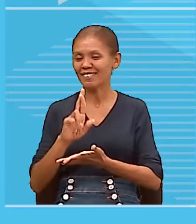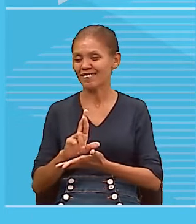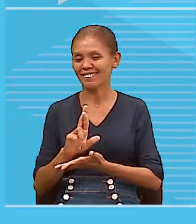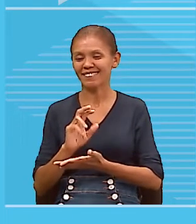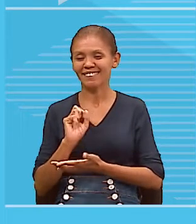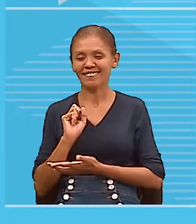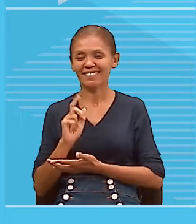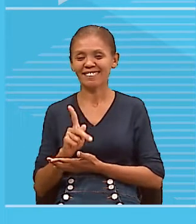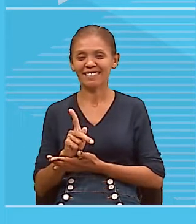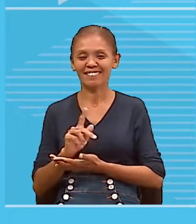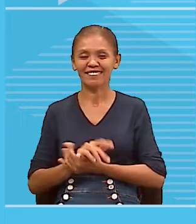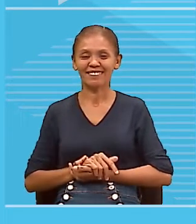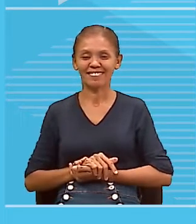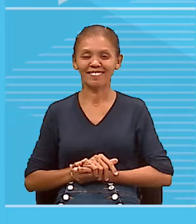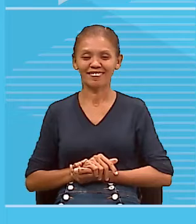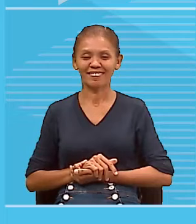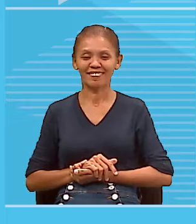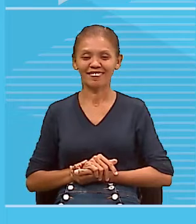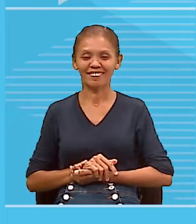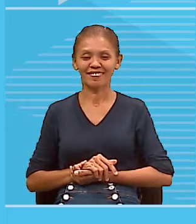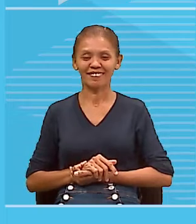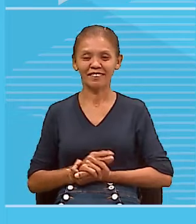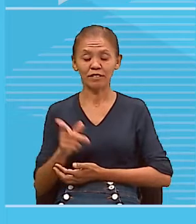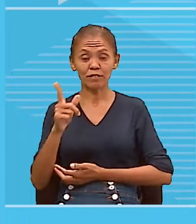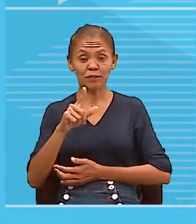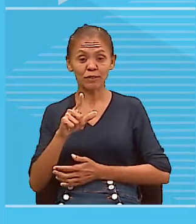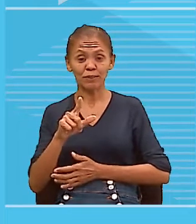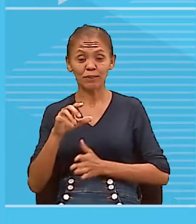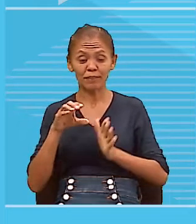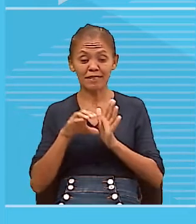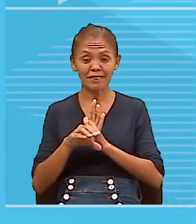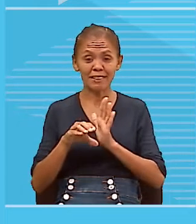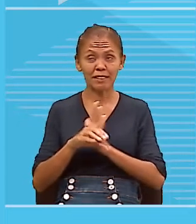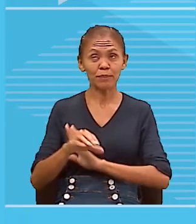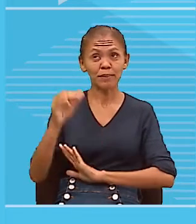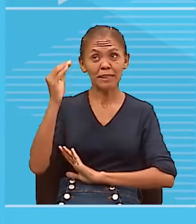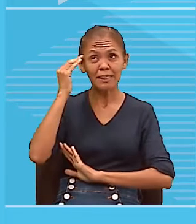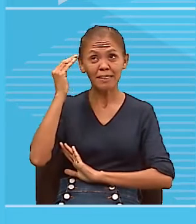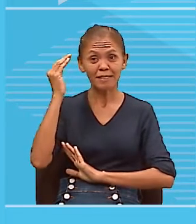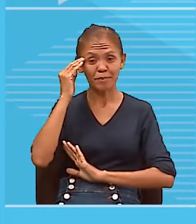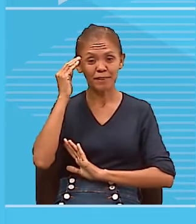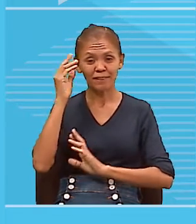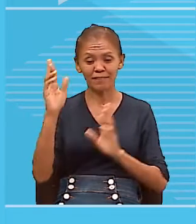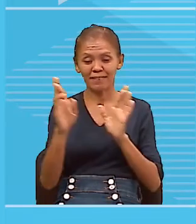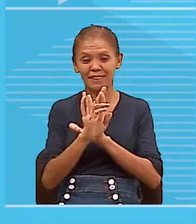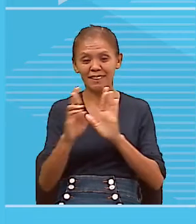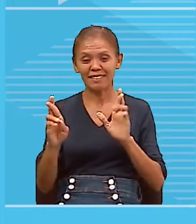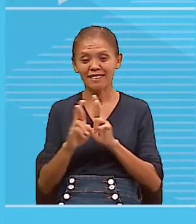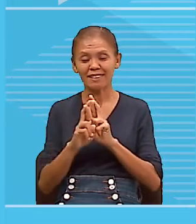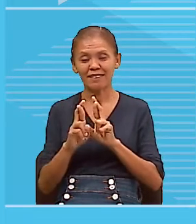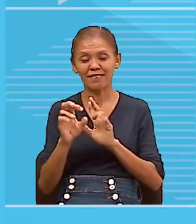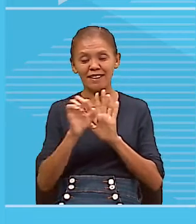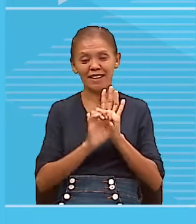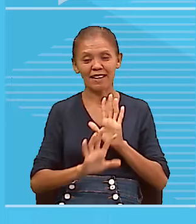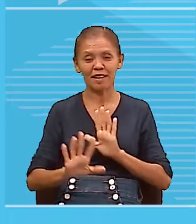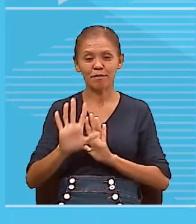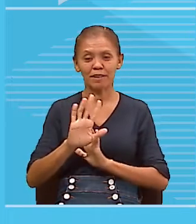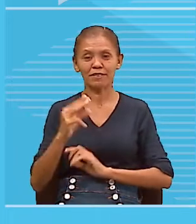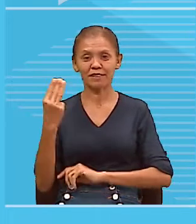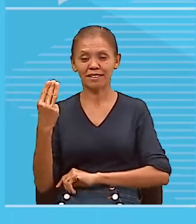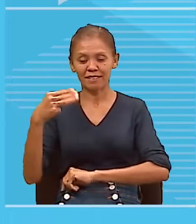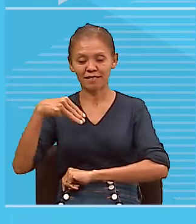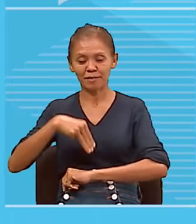Tá certo descrevam as percepções de vocês acerca dessa imagem valendo